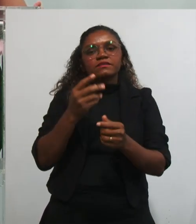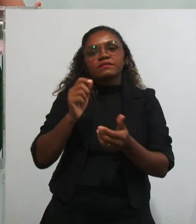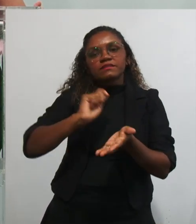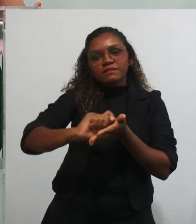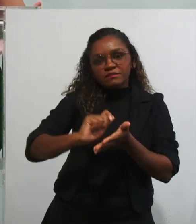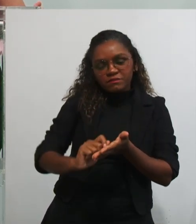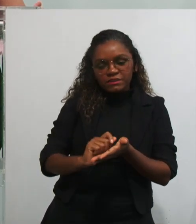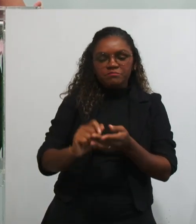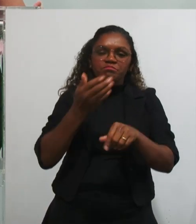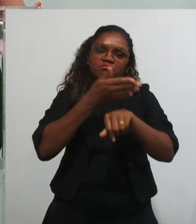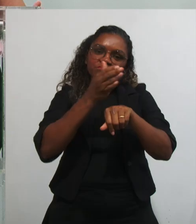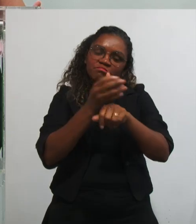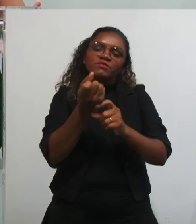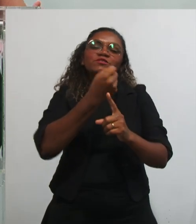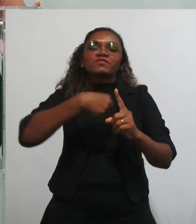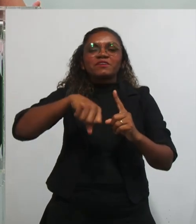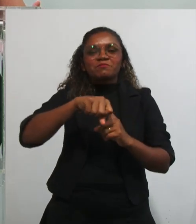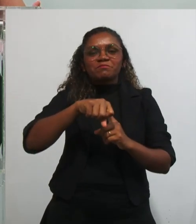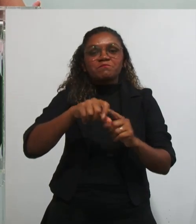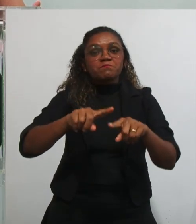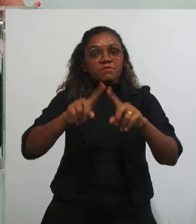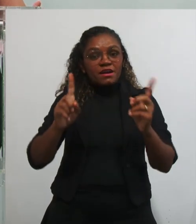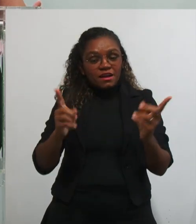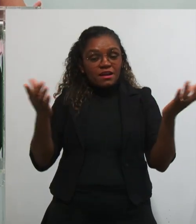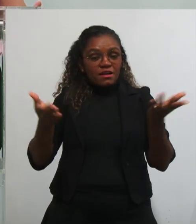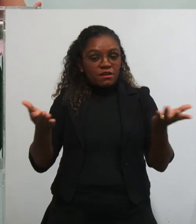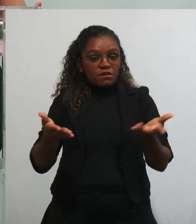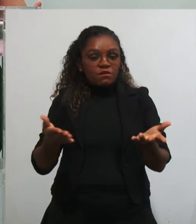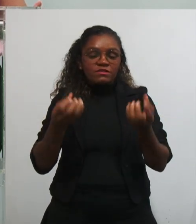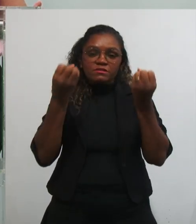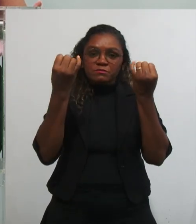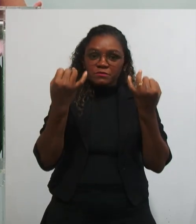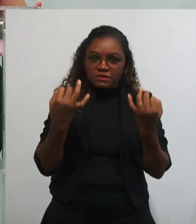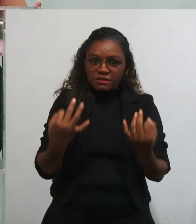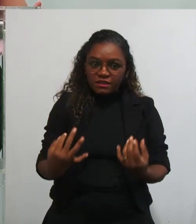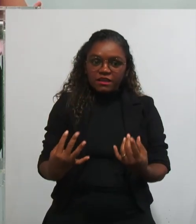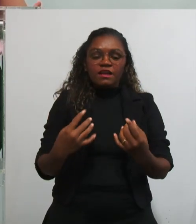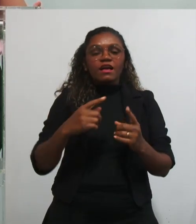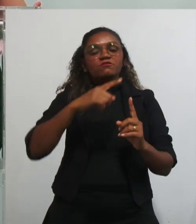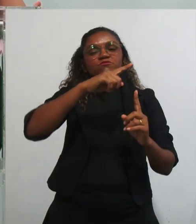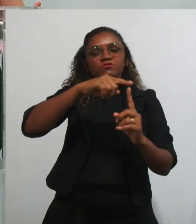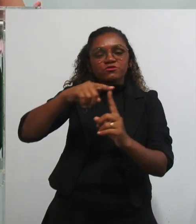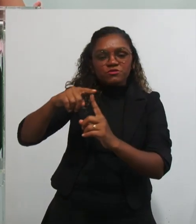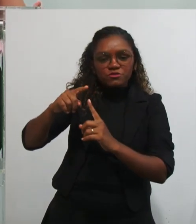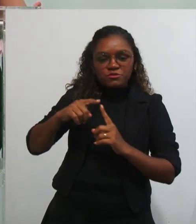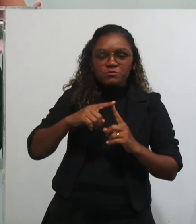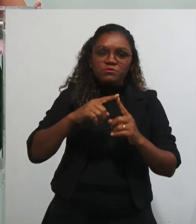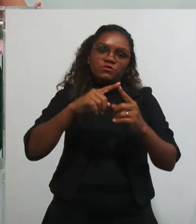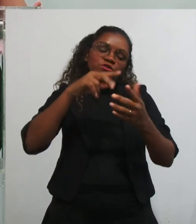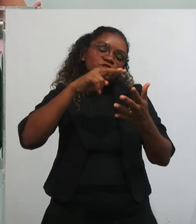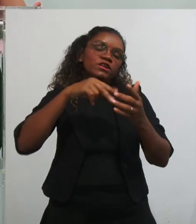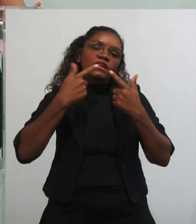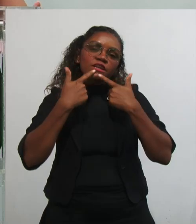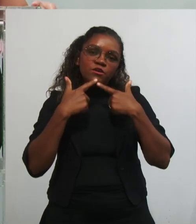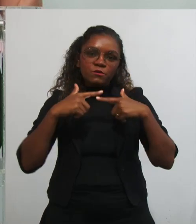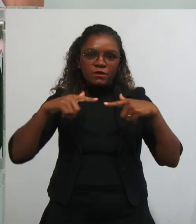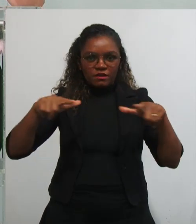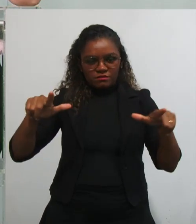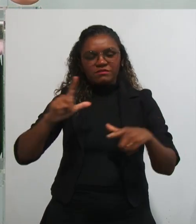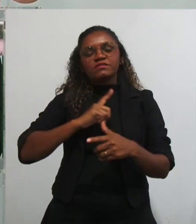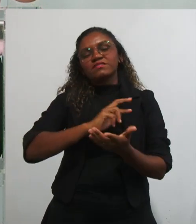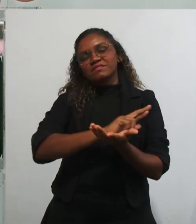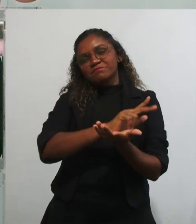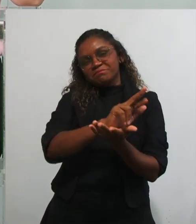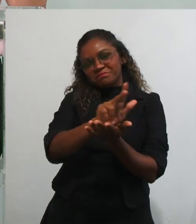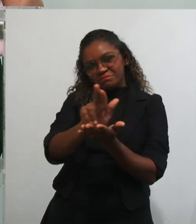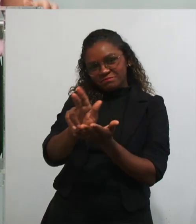E para iniciar nessa conversa, nós vamos falar um pouquinho sobre as concepções de linguagem. Existem várias concepções